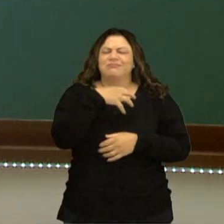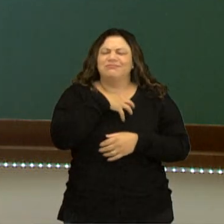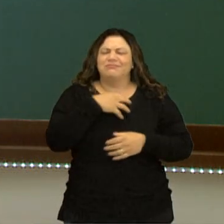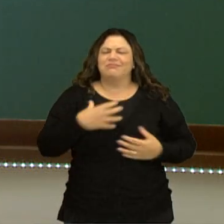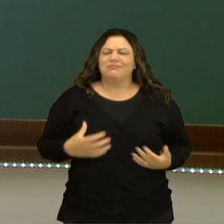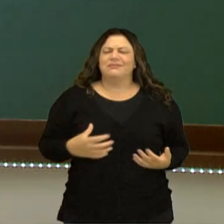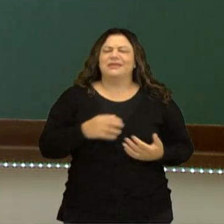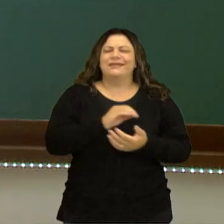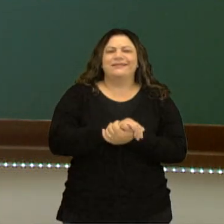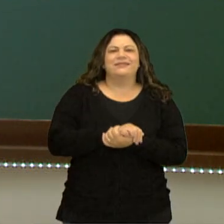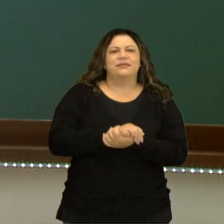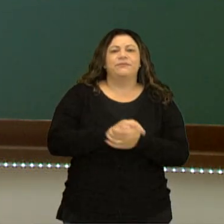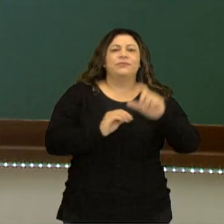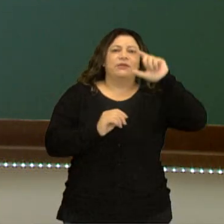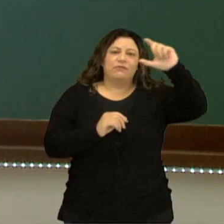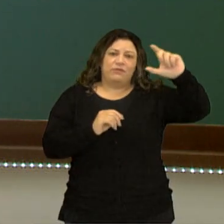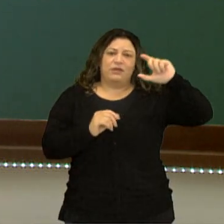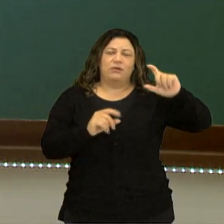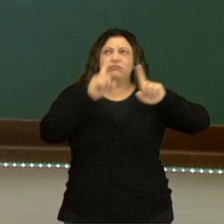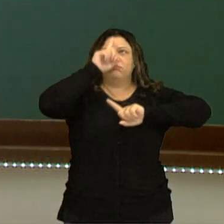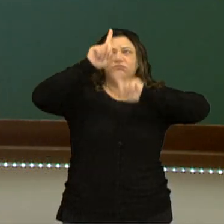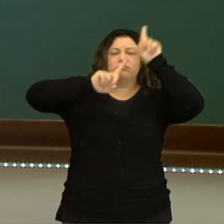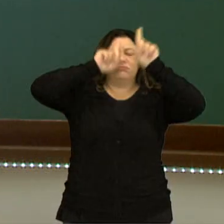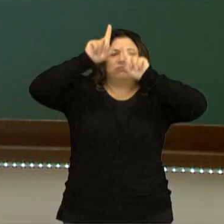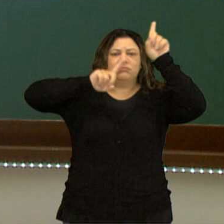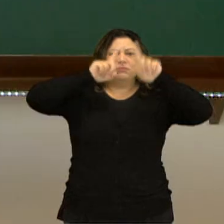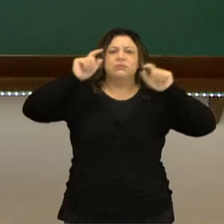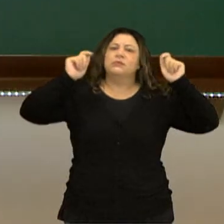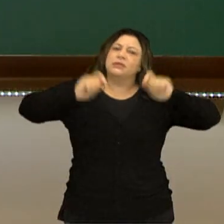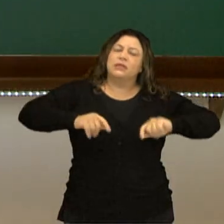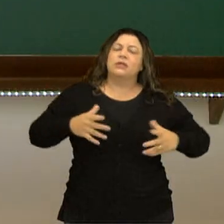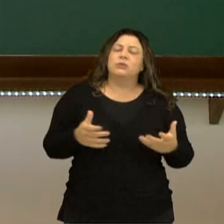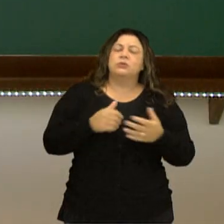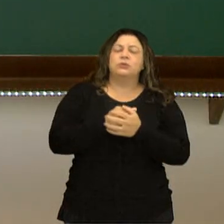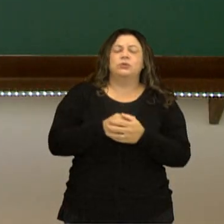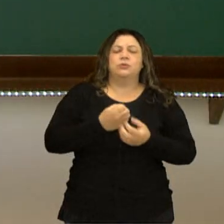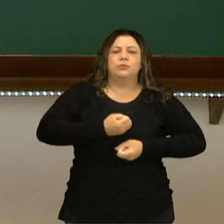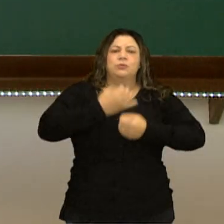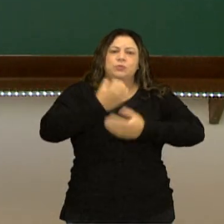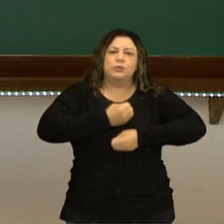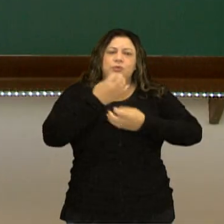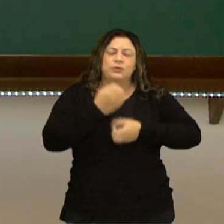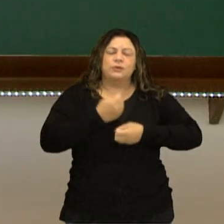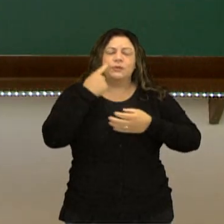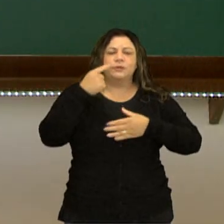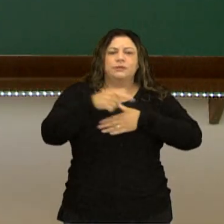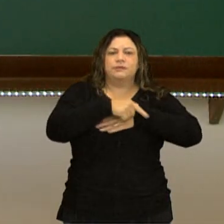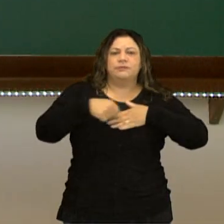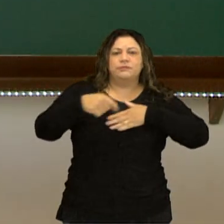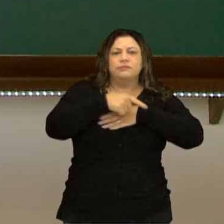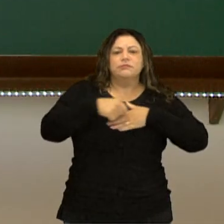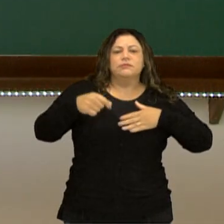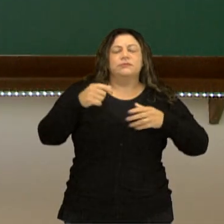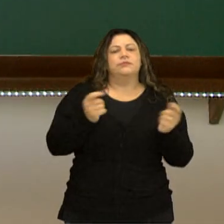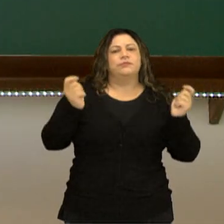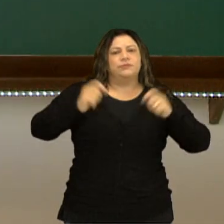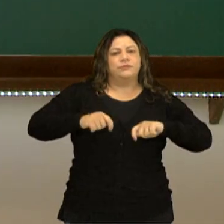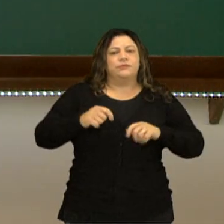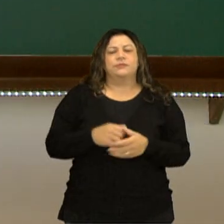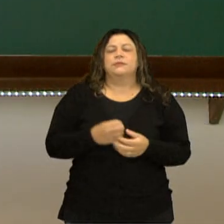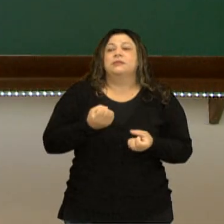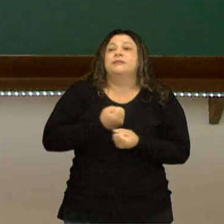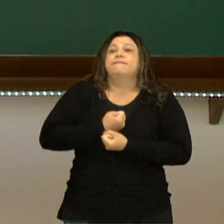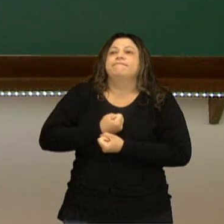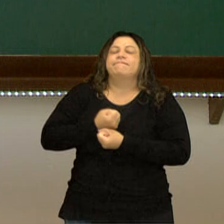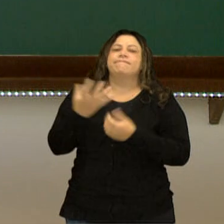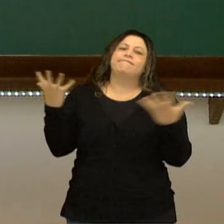Veja só, fala um pouco do processo criativo de um poema. Fernando Pessoa, quando usa esse eu lírico, expressando